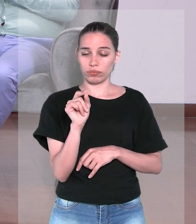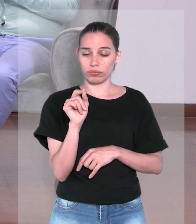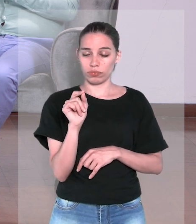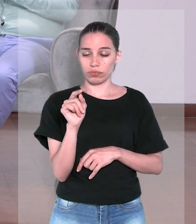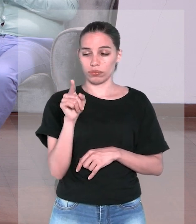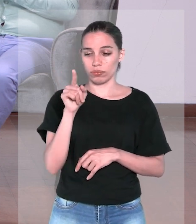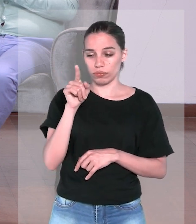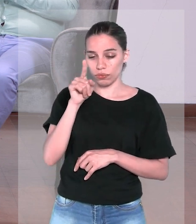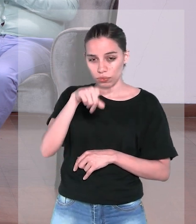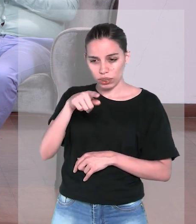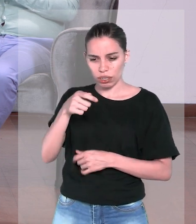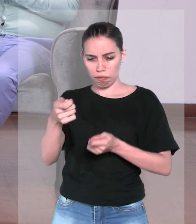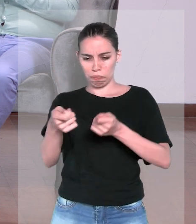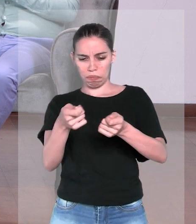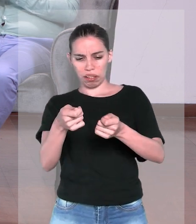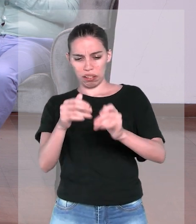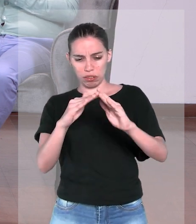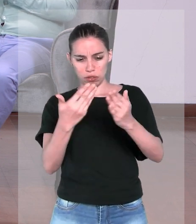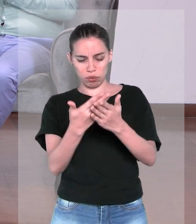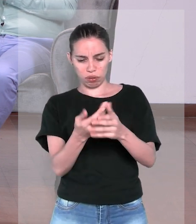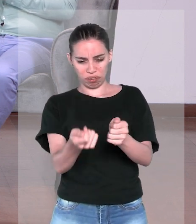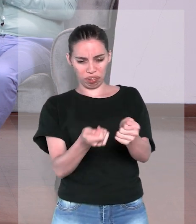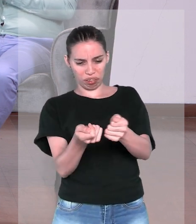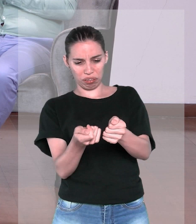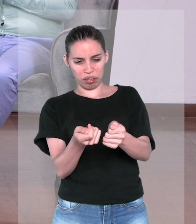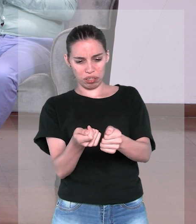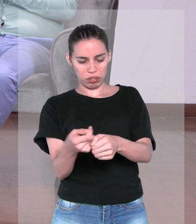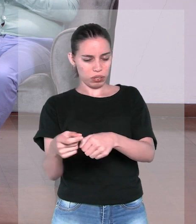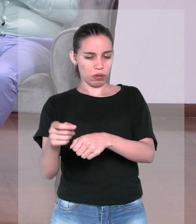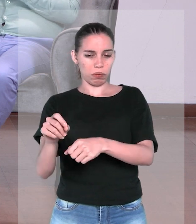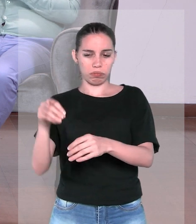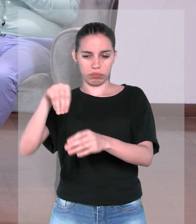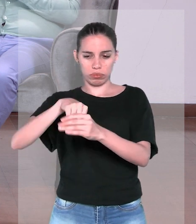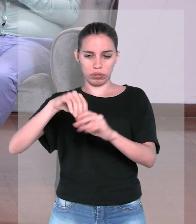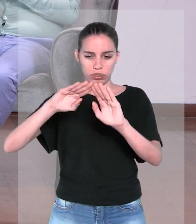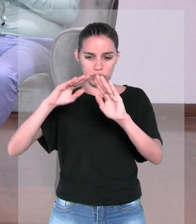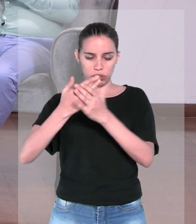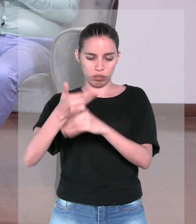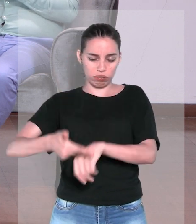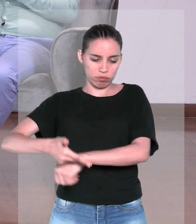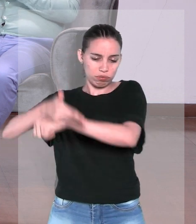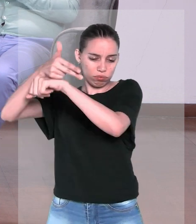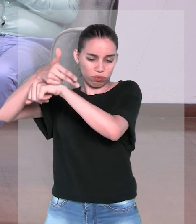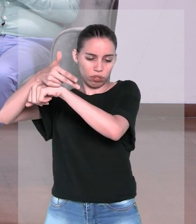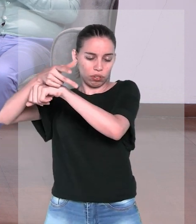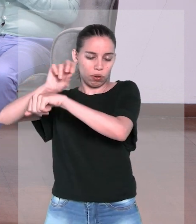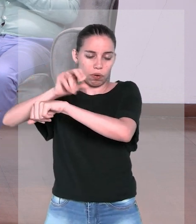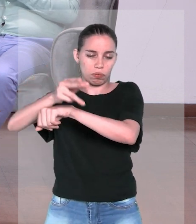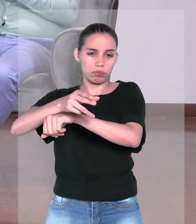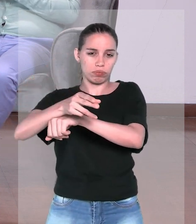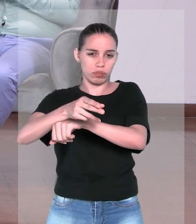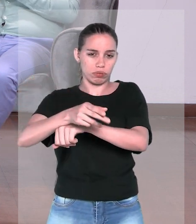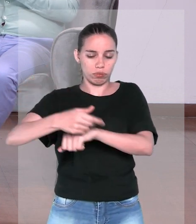outro tipo. Por exemplo, nós tínhamos o bullying, mas a potência da internet trouxe o cyberbullying. E a potência da internet traz uma